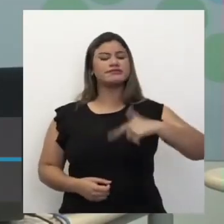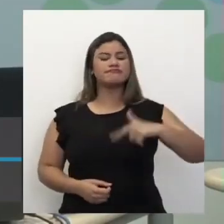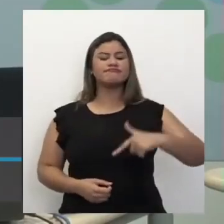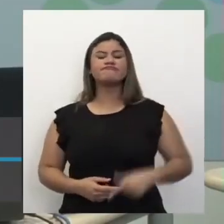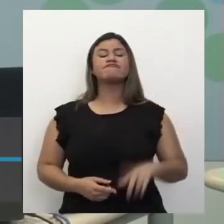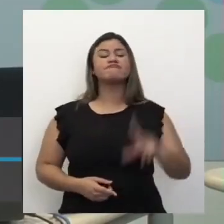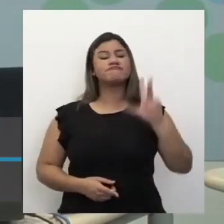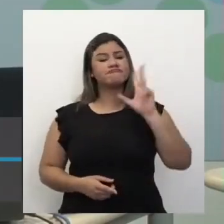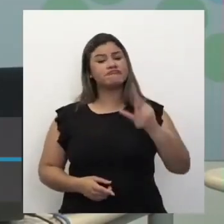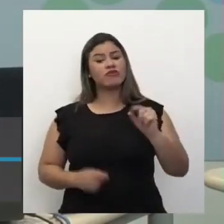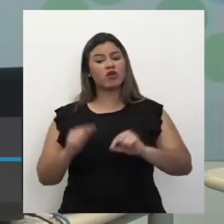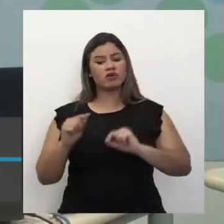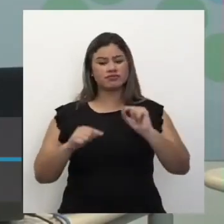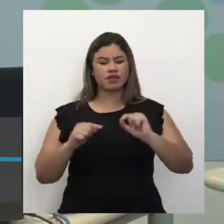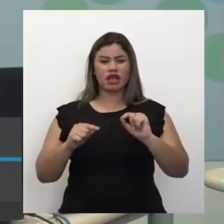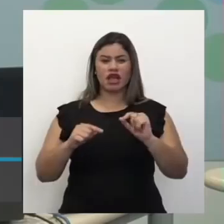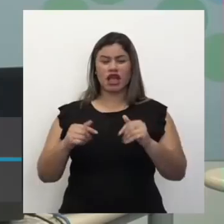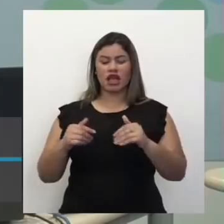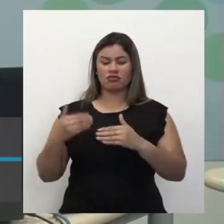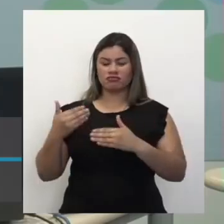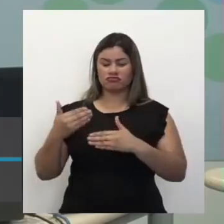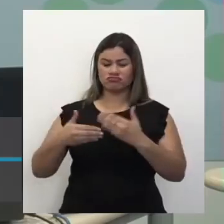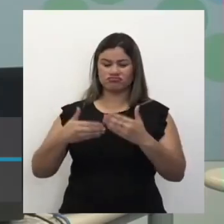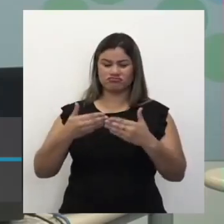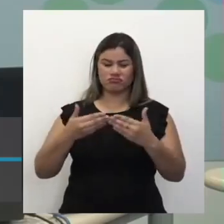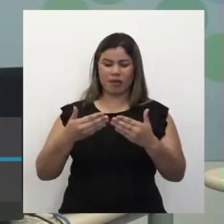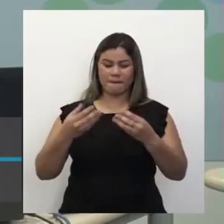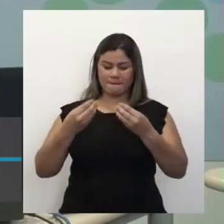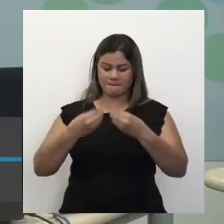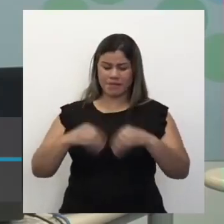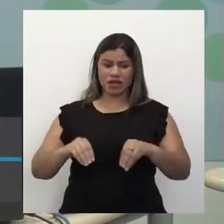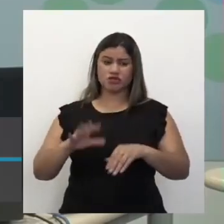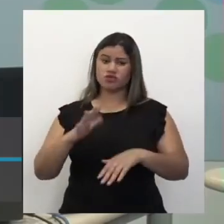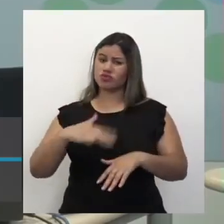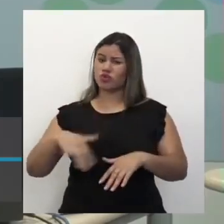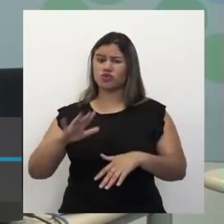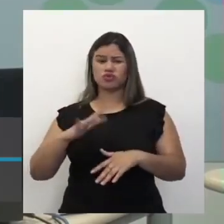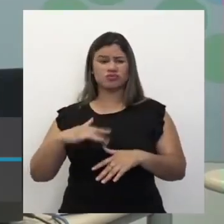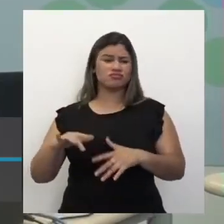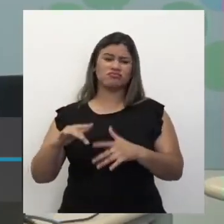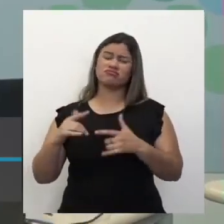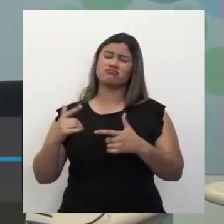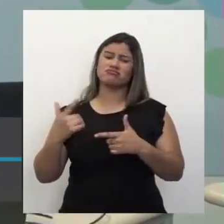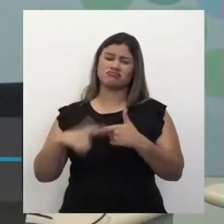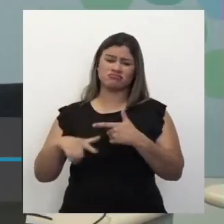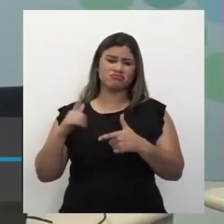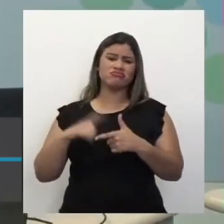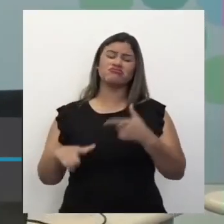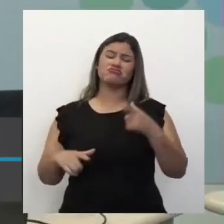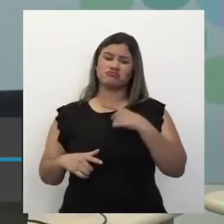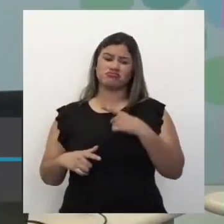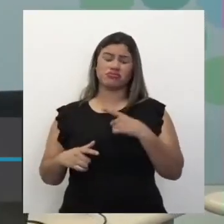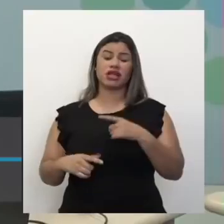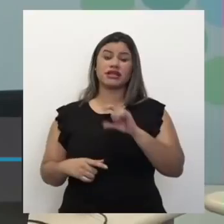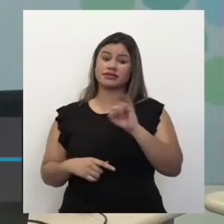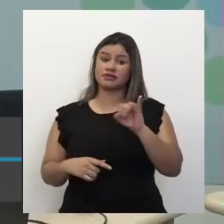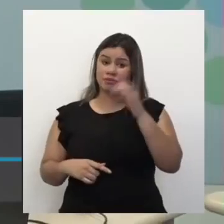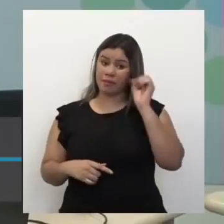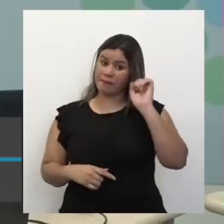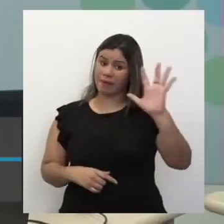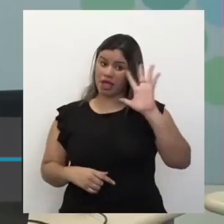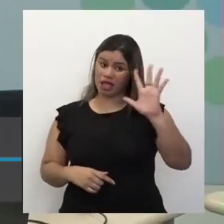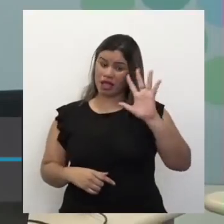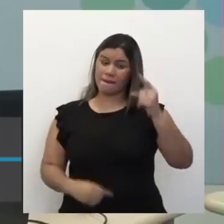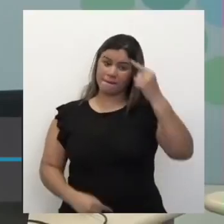se fosse um efeito dominó, né? Todo mundo acaba pagando essa conta de alguma forma. Se você pensar, por exemplo,